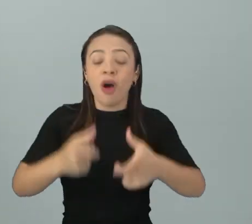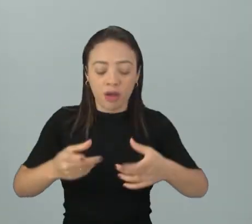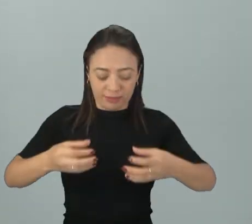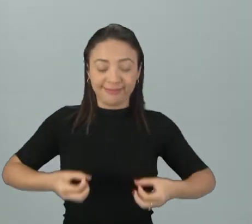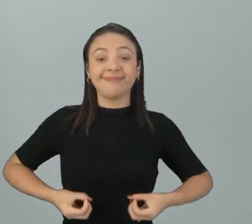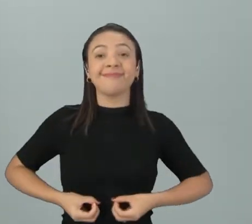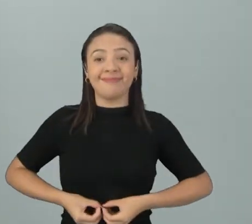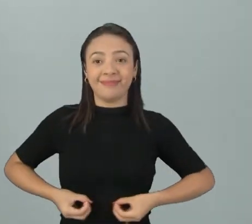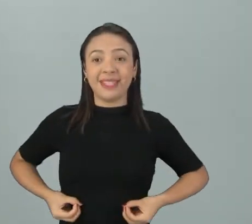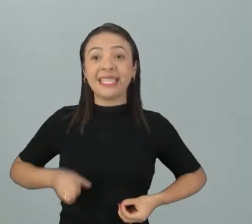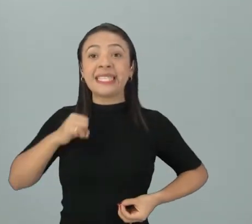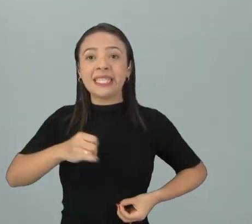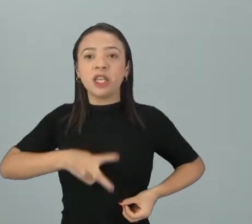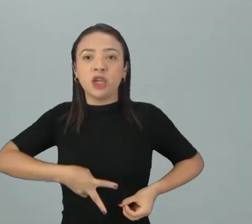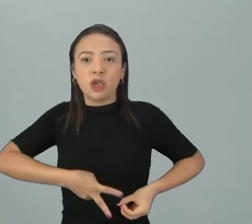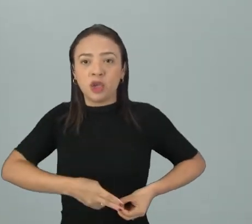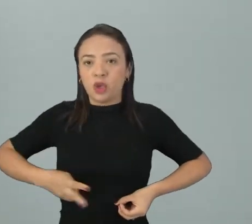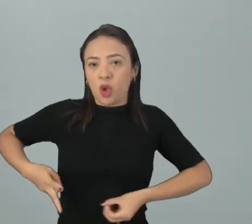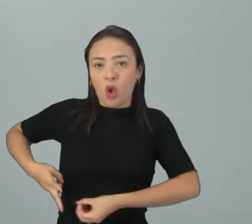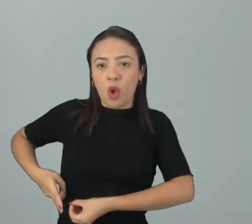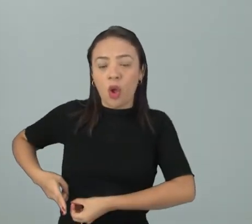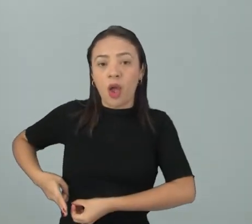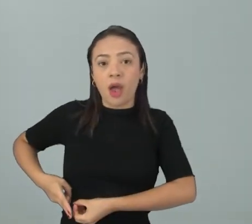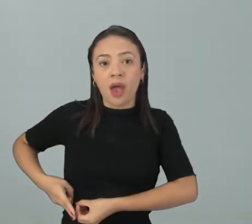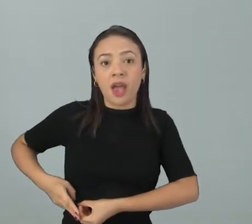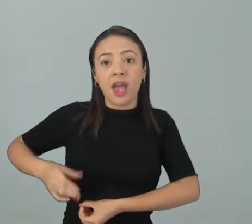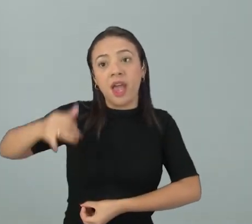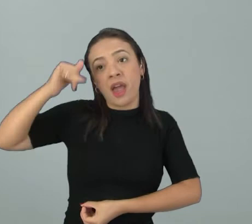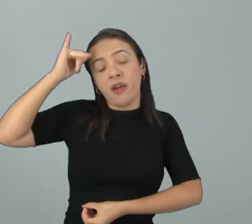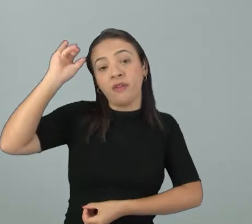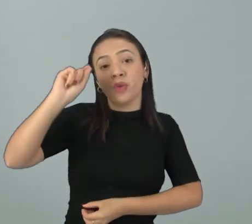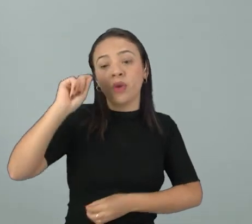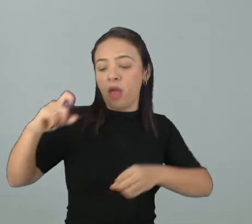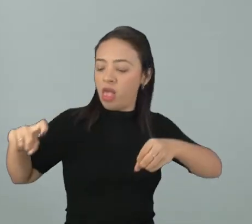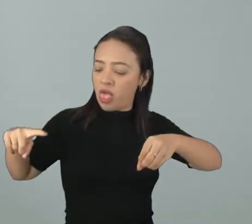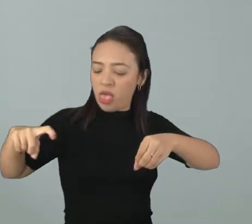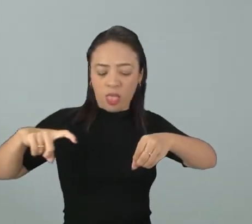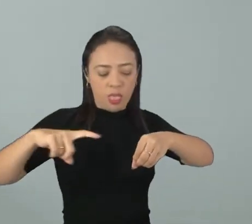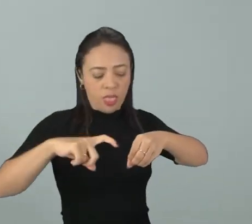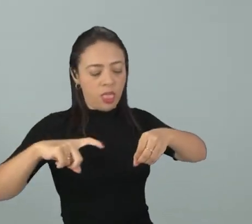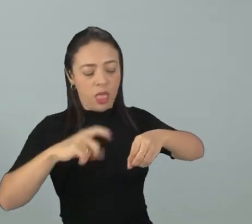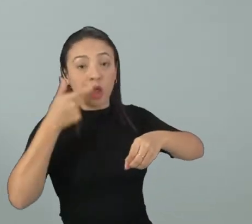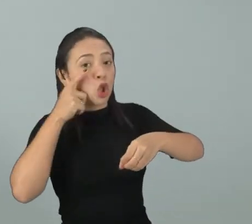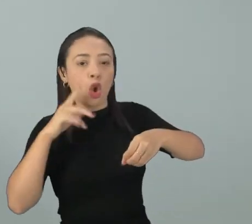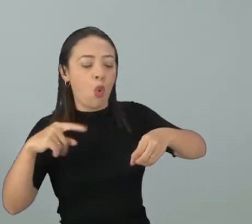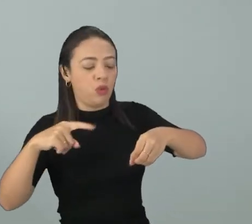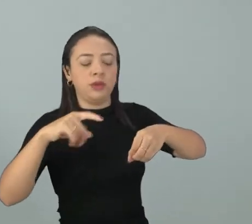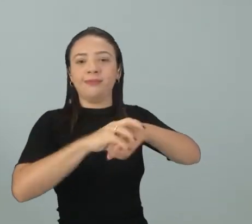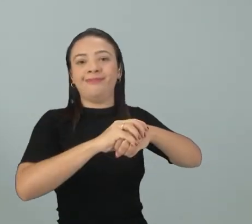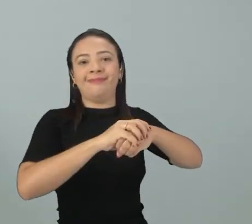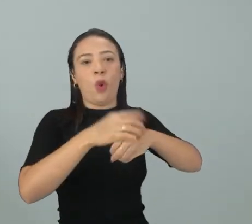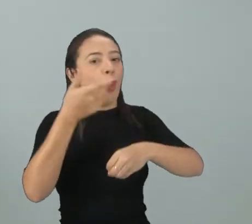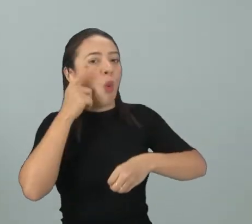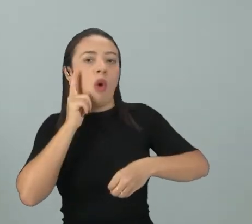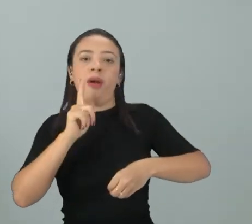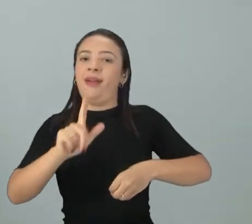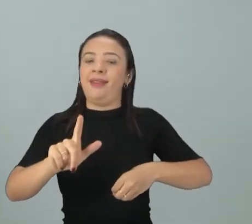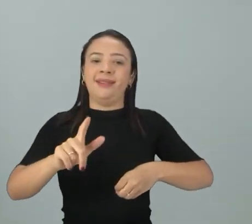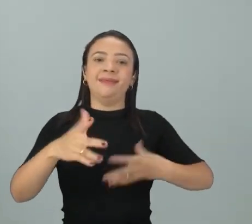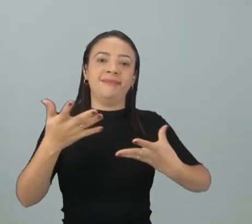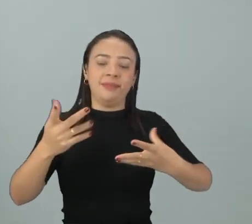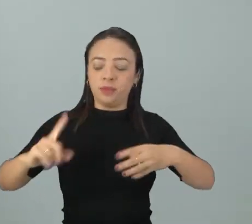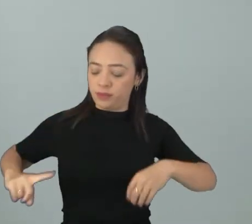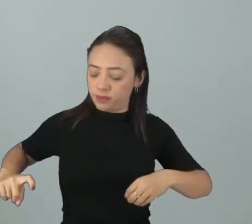tuba uterina, você impede que o espermatozoide encontre, né? O ovócito vai sair ali do ovário, ele vai subindo, né? E